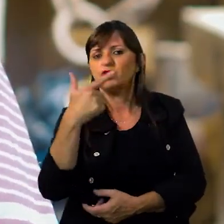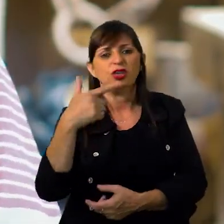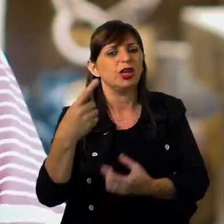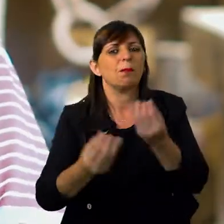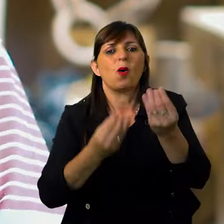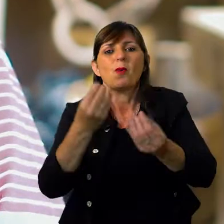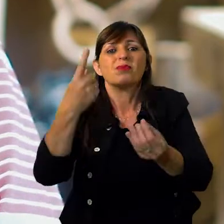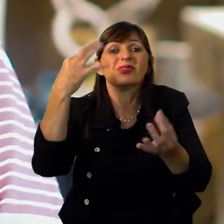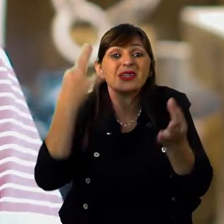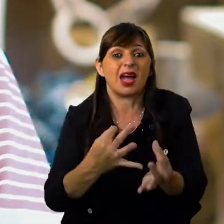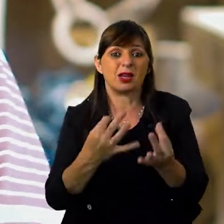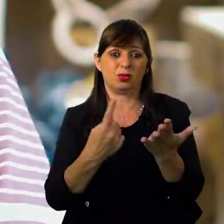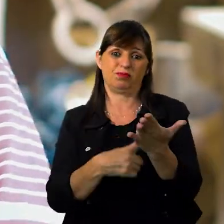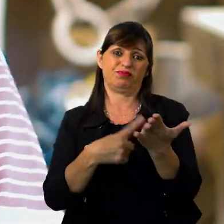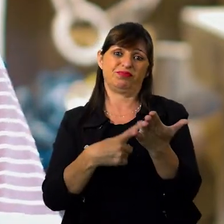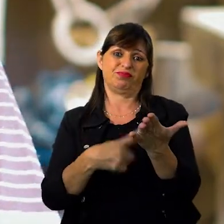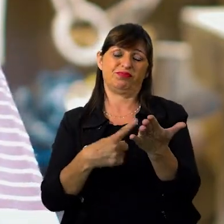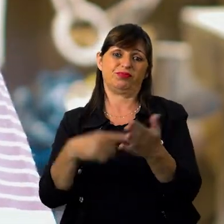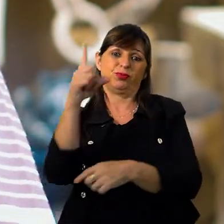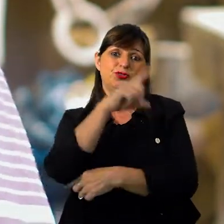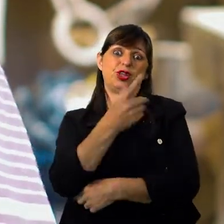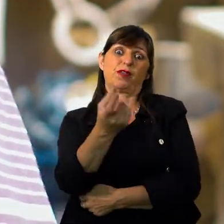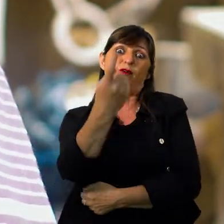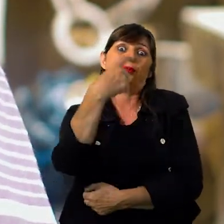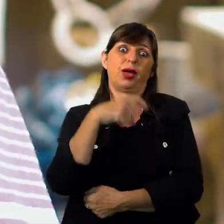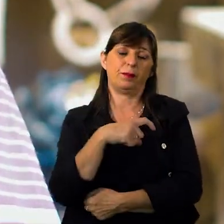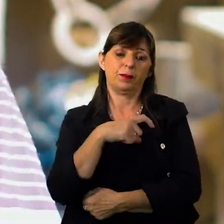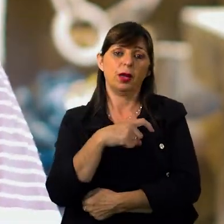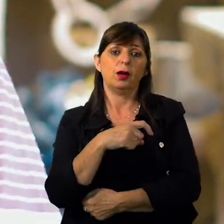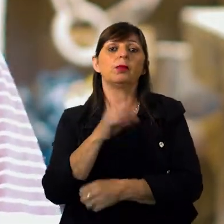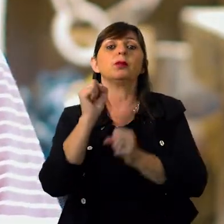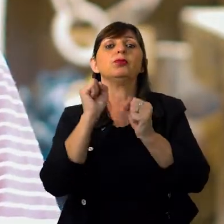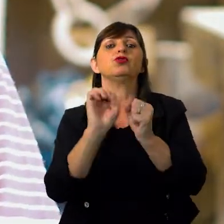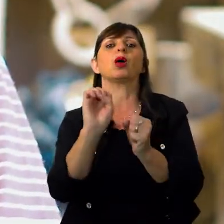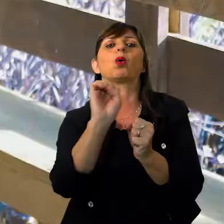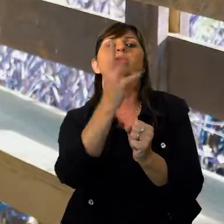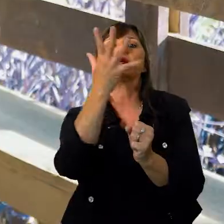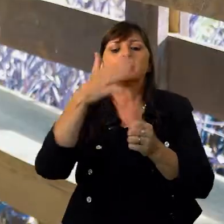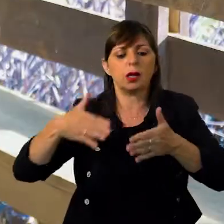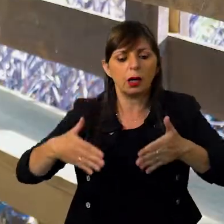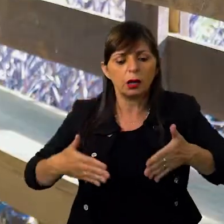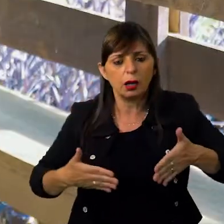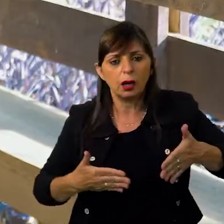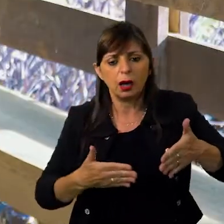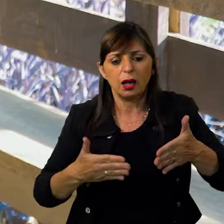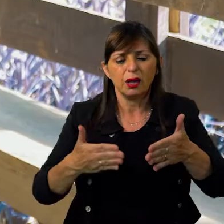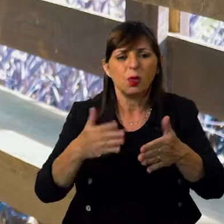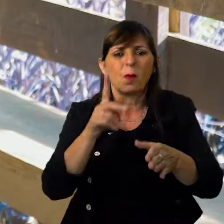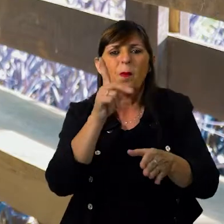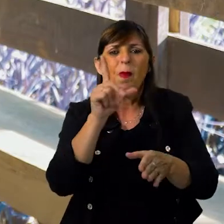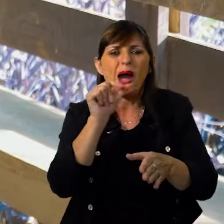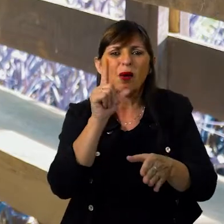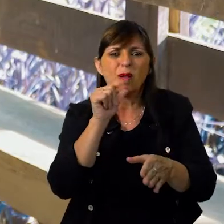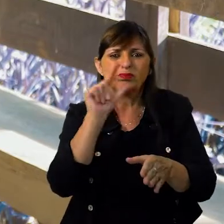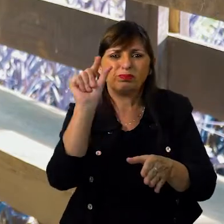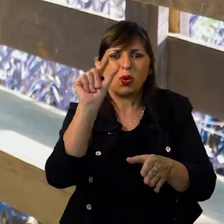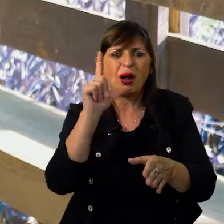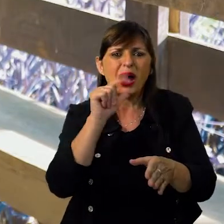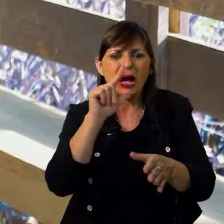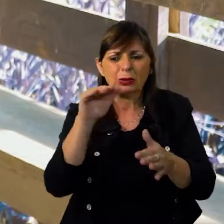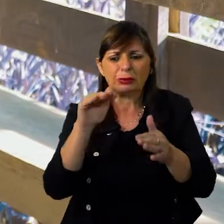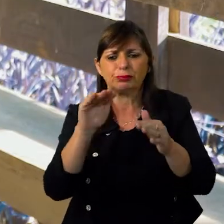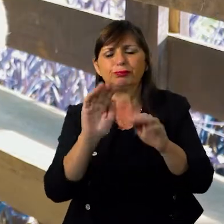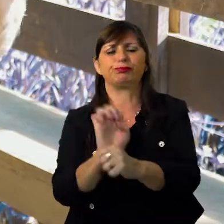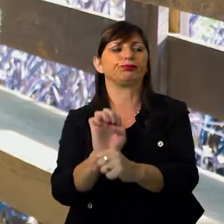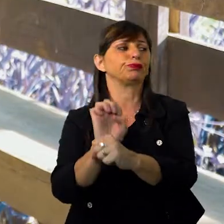de volta das balsas que você saía de casa não tendo o dia marcado para voltar tinha o dia de saída mas não